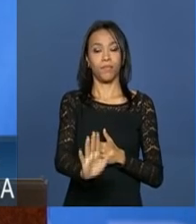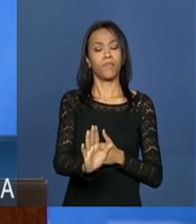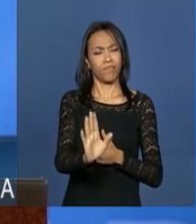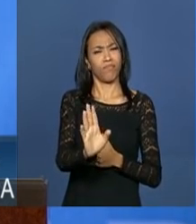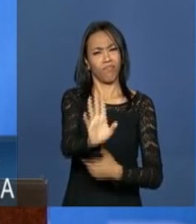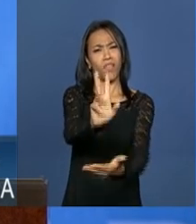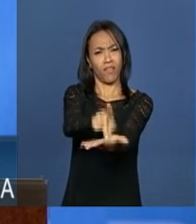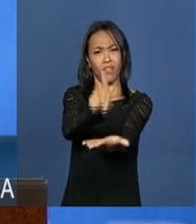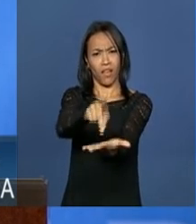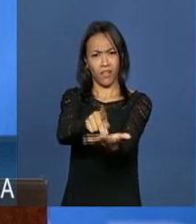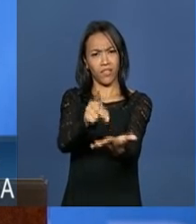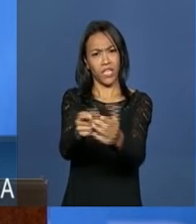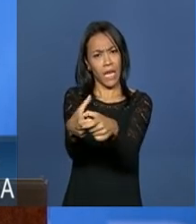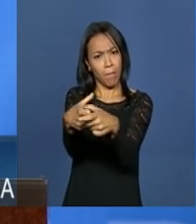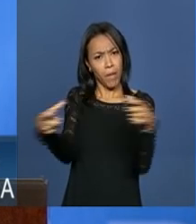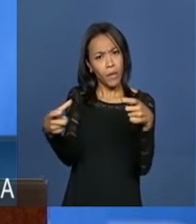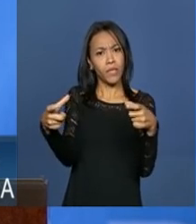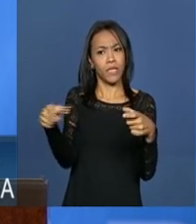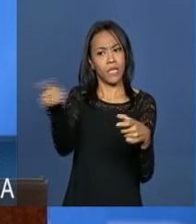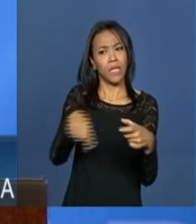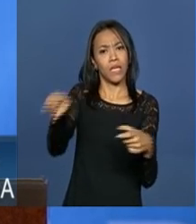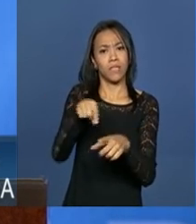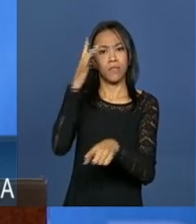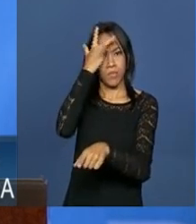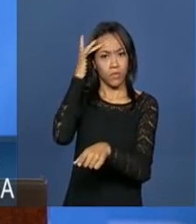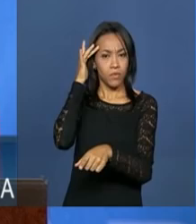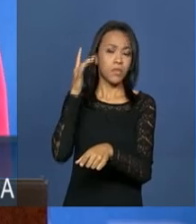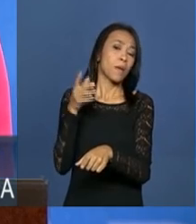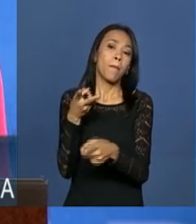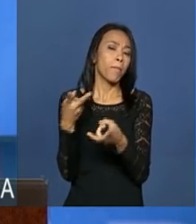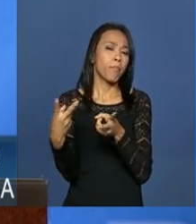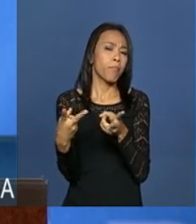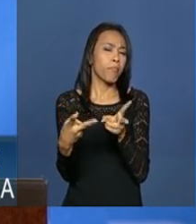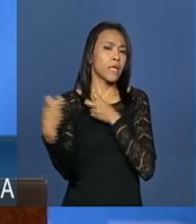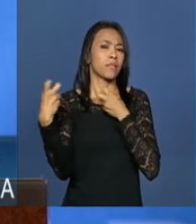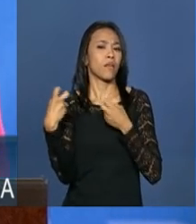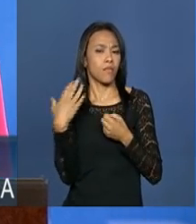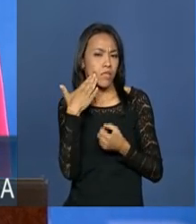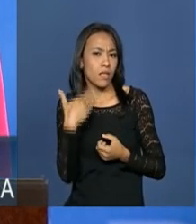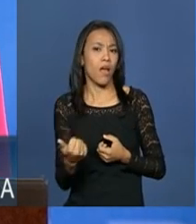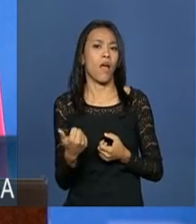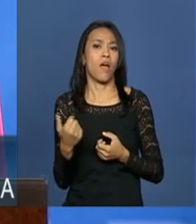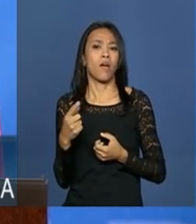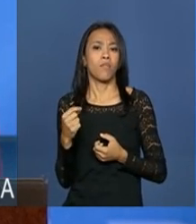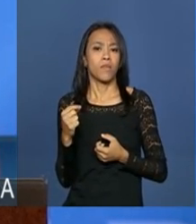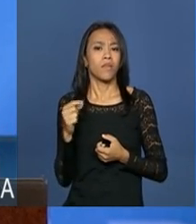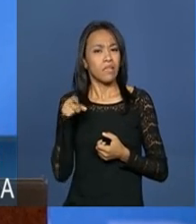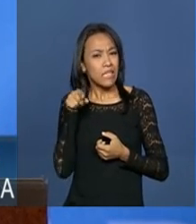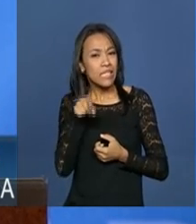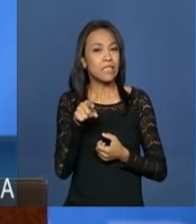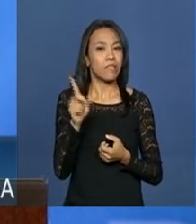verdade que muitos deles percebem, tem clareza da fragilidade de todo